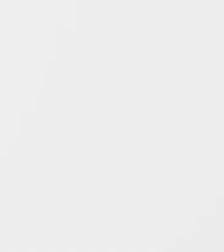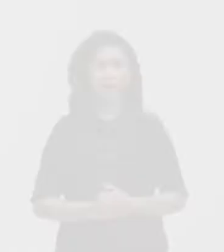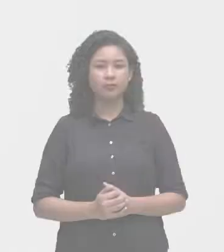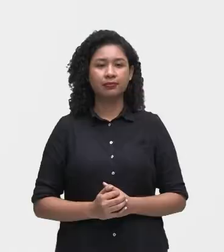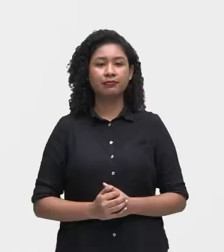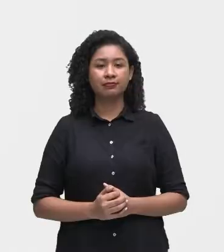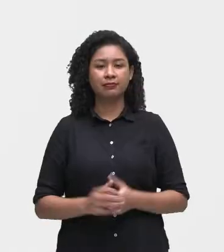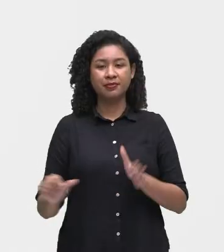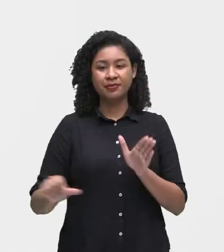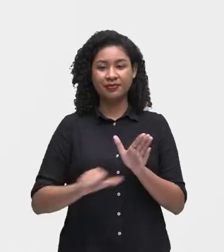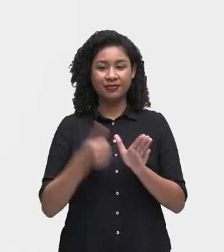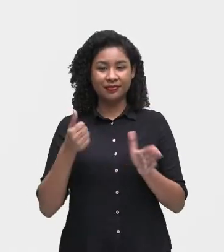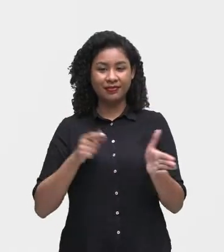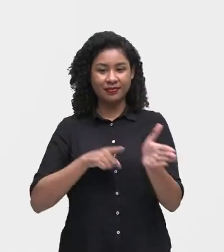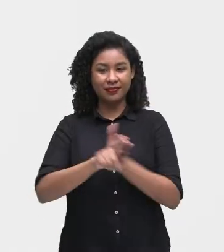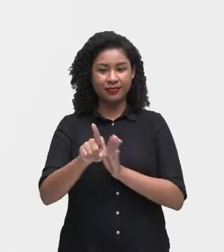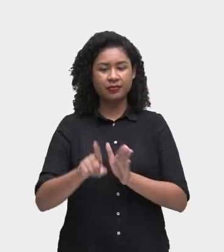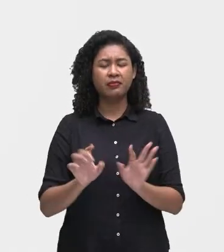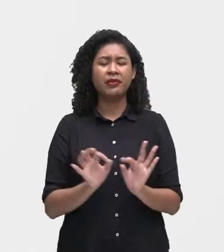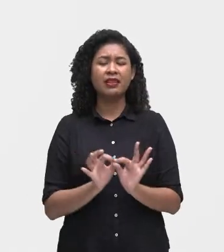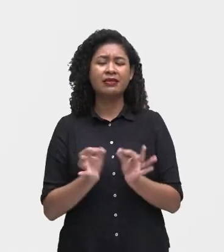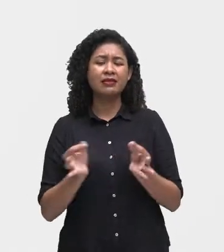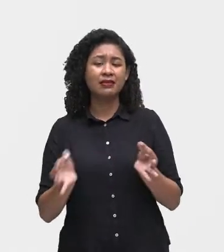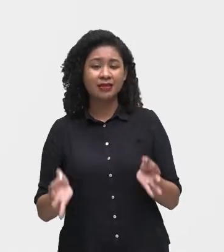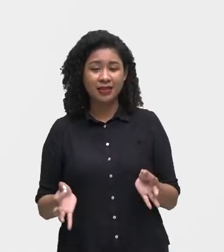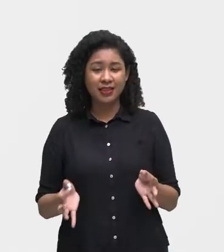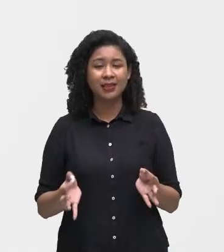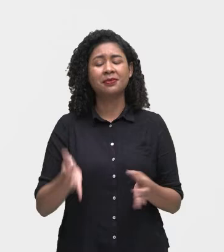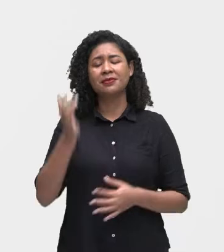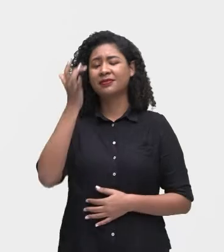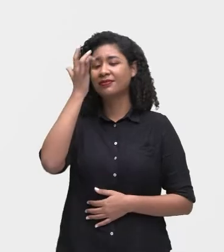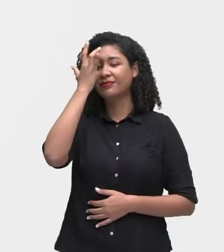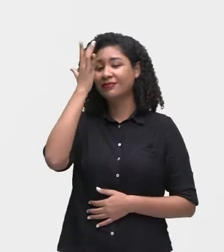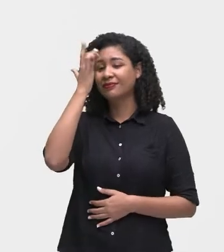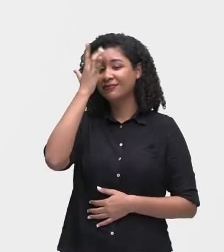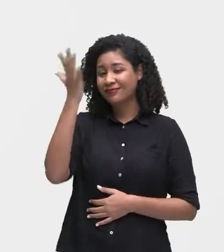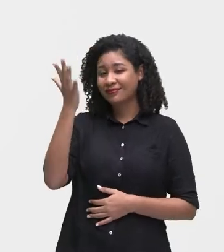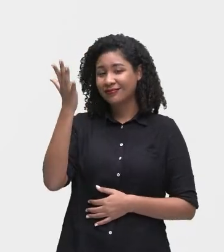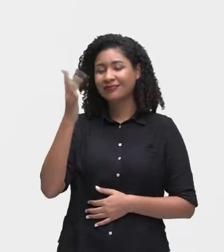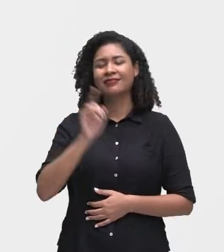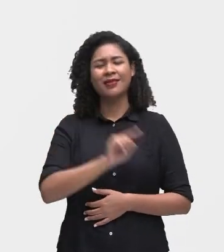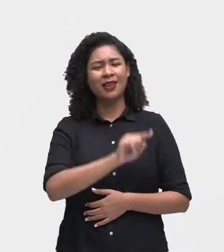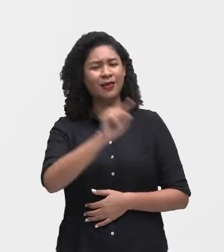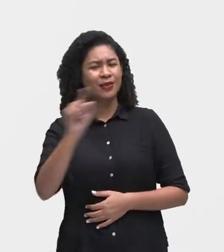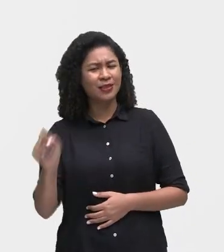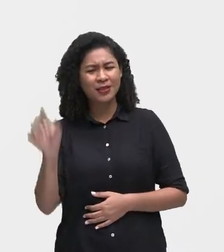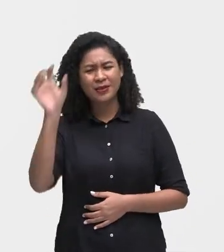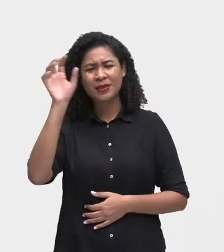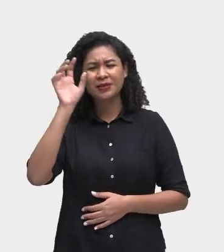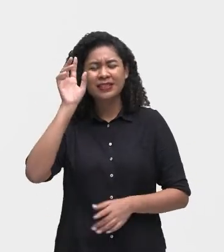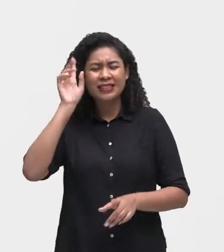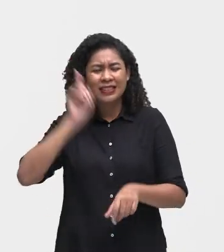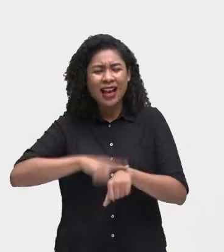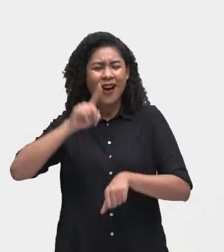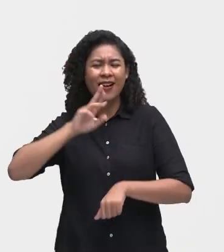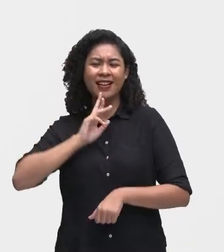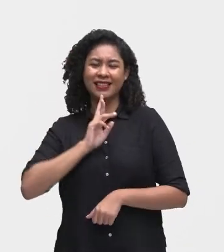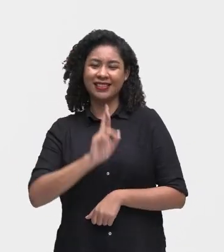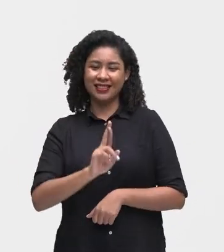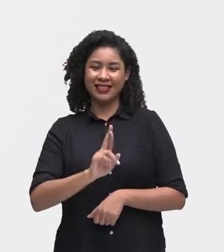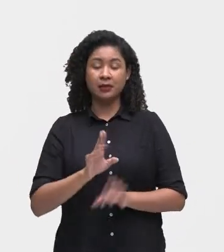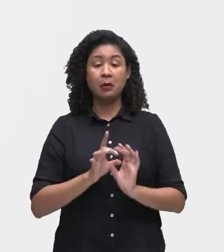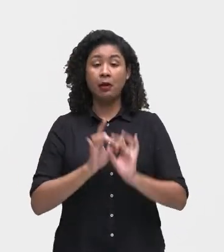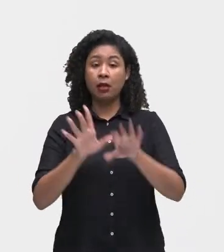A primeira questão é uma questão simples, uma questão fácil, uma questão que vocês vão tirar de letra. Eu vou dar um tempinho para